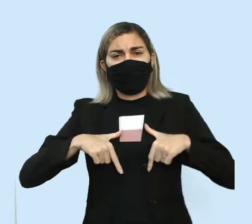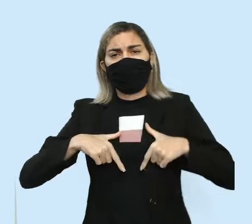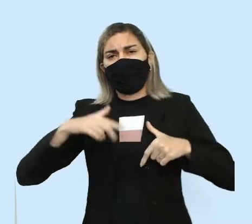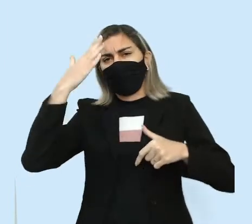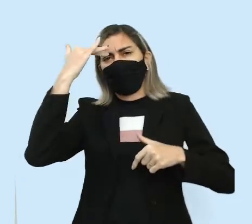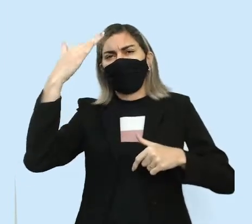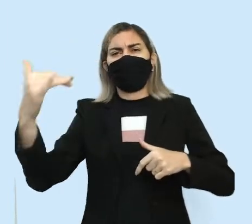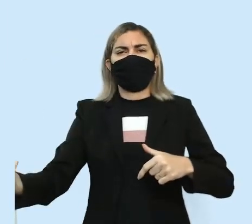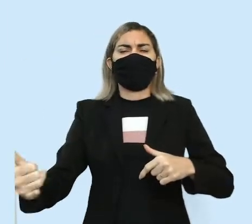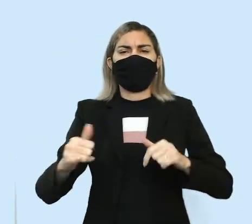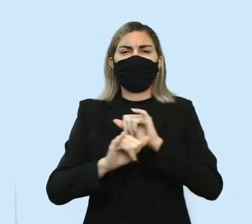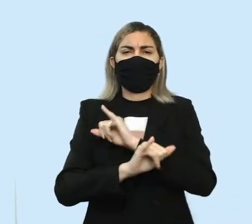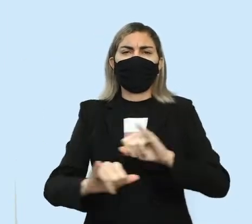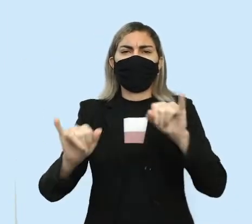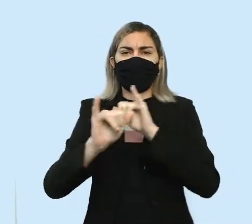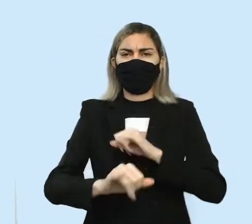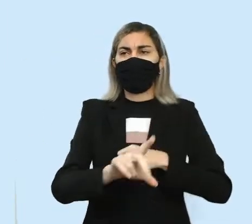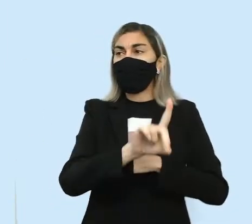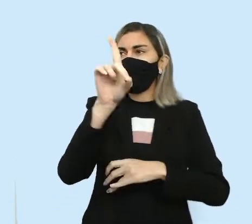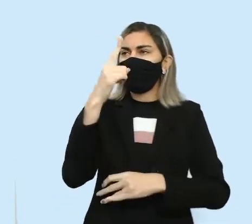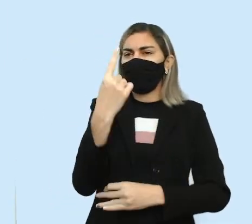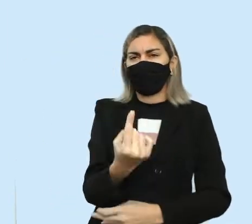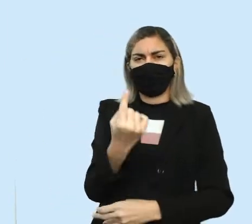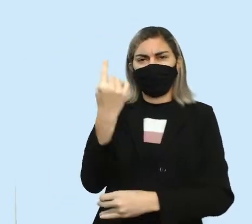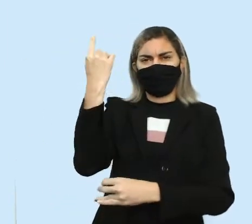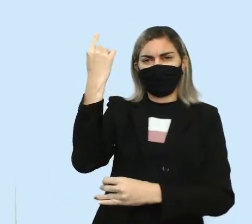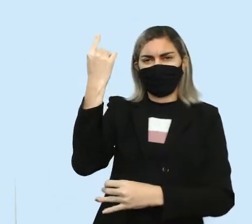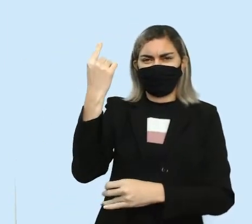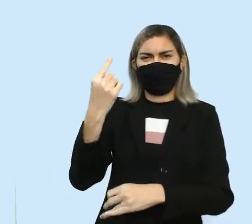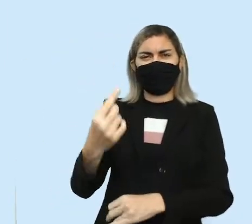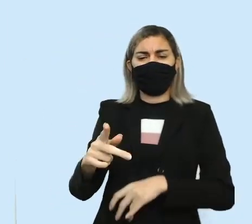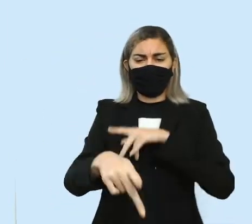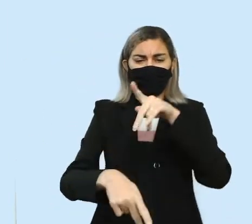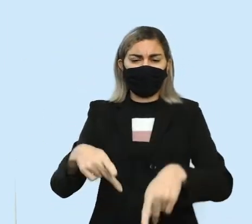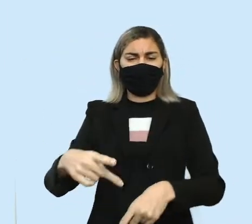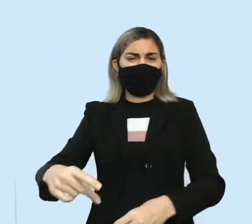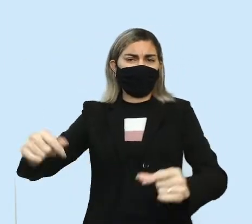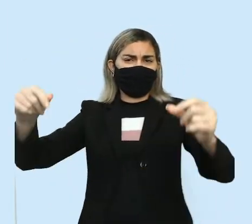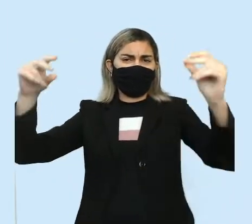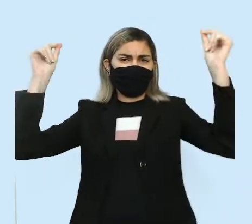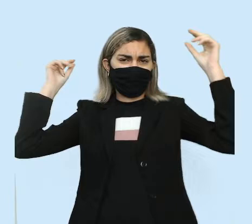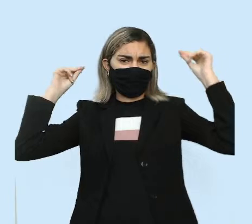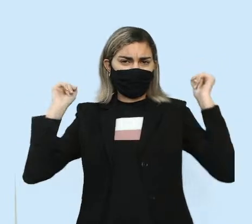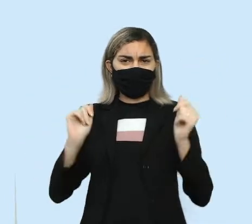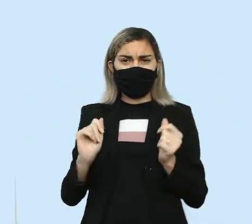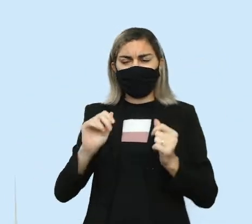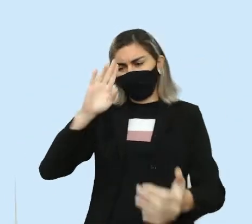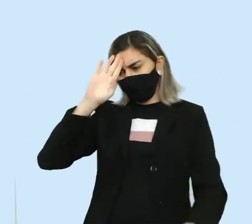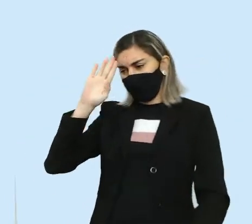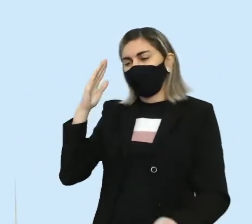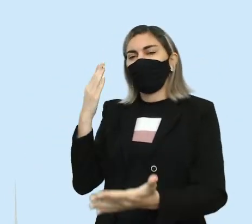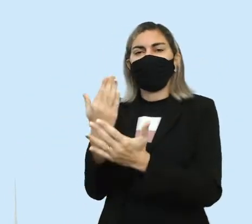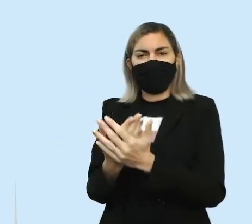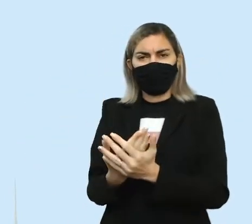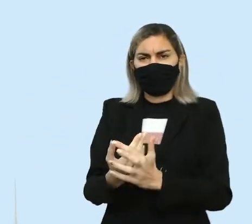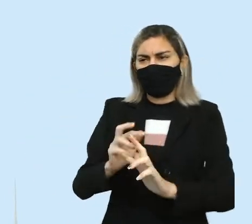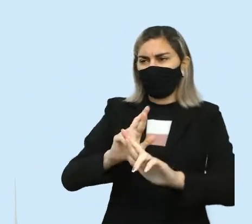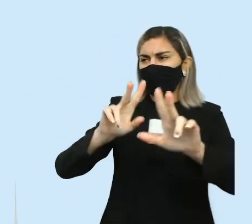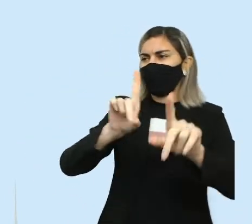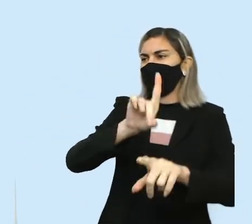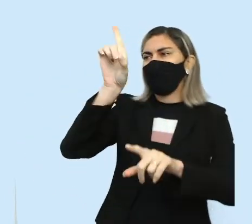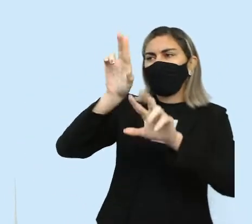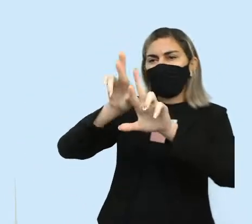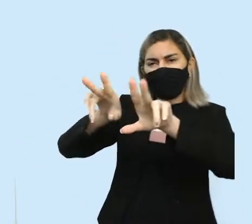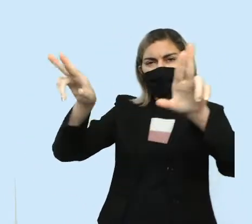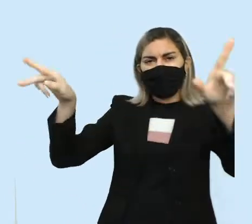a pregarem o monoteísmo. A gente vem falando de povos da antiguidade em que o politeísmo, ou seja, a crença em vários